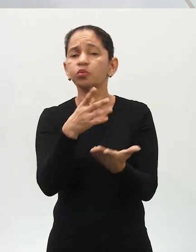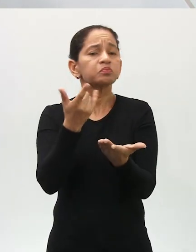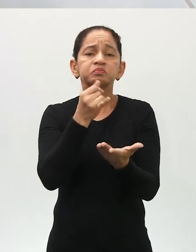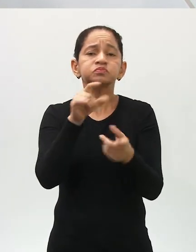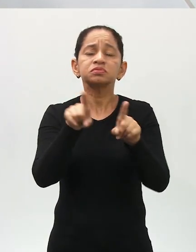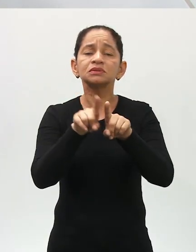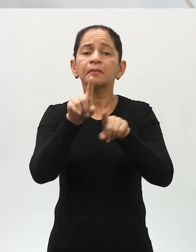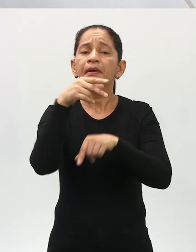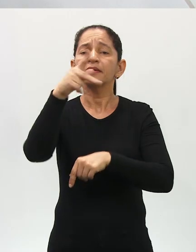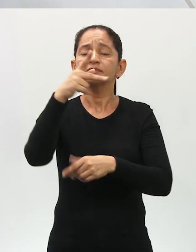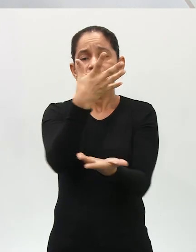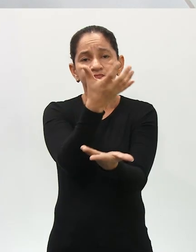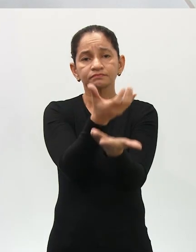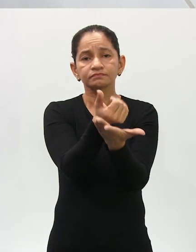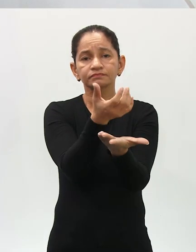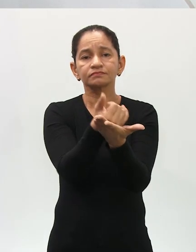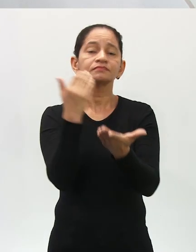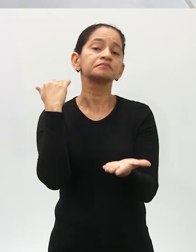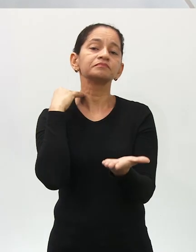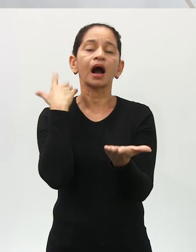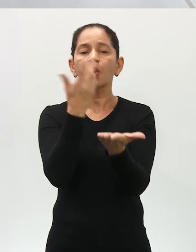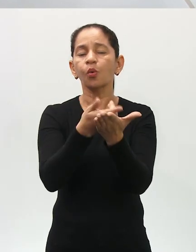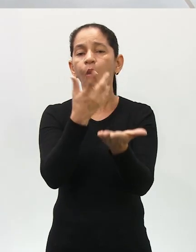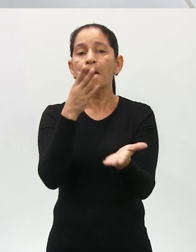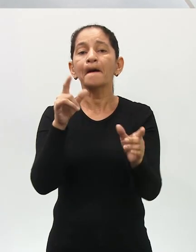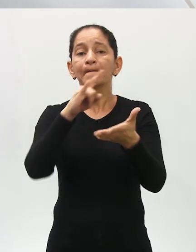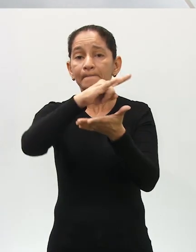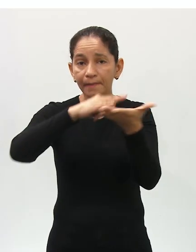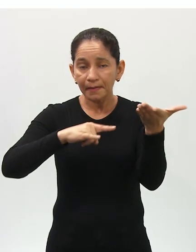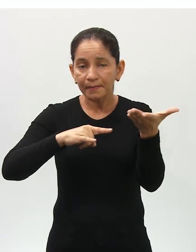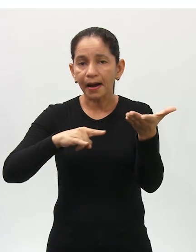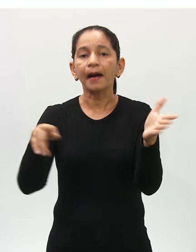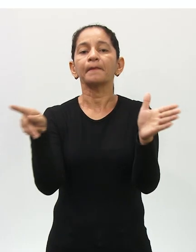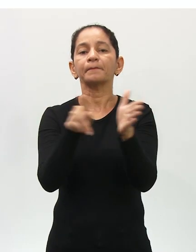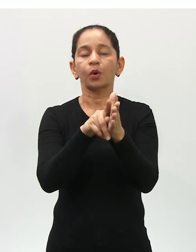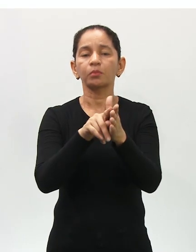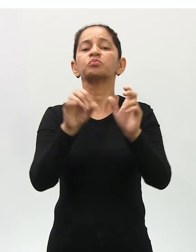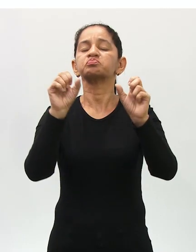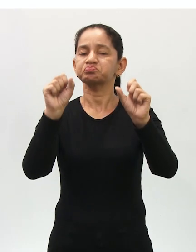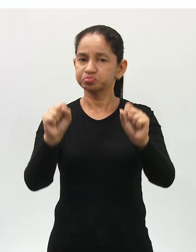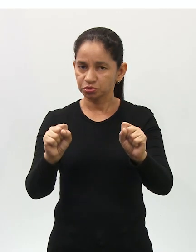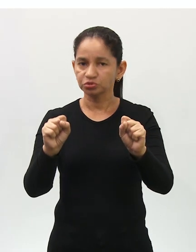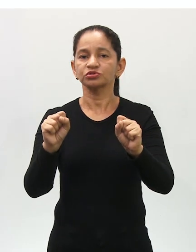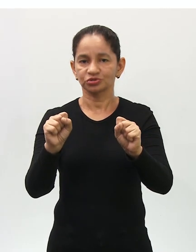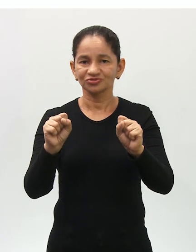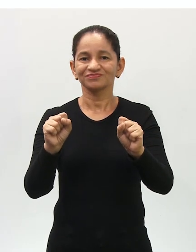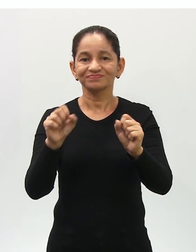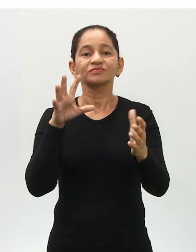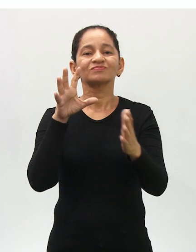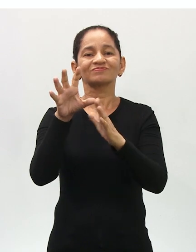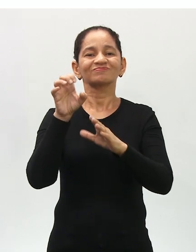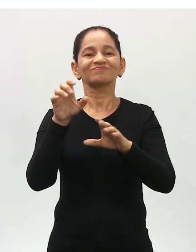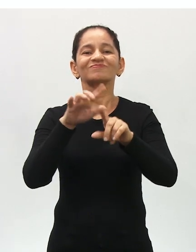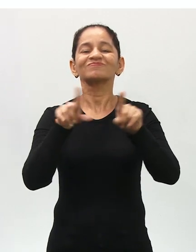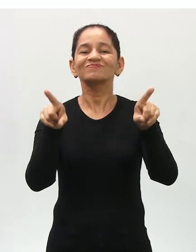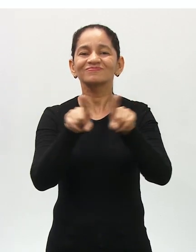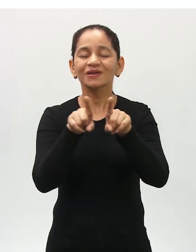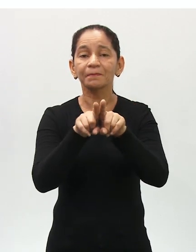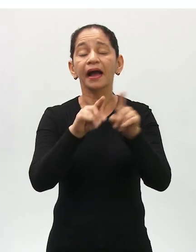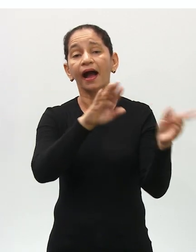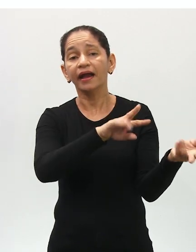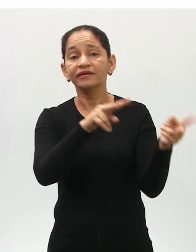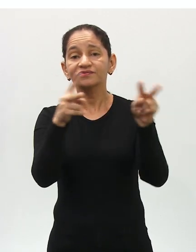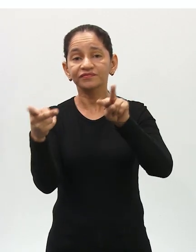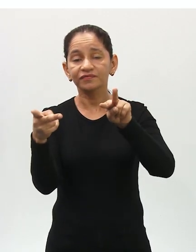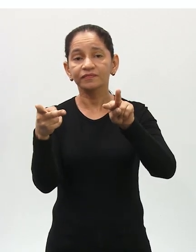um aplicativo e fazer o pagamento desse boleto, ela vai cumprir então a etapa da arrecadação, tá? E essa instituição financeira